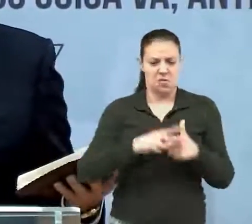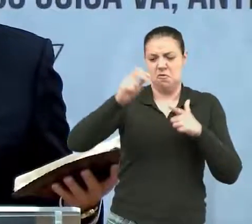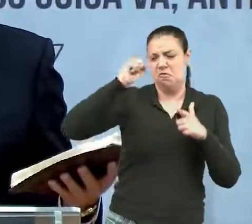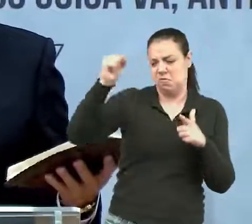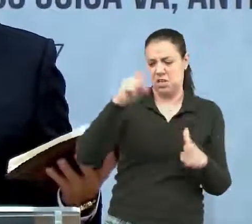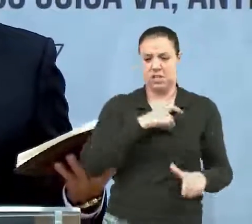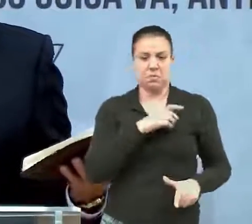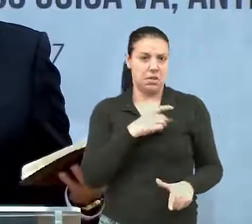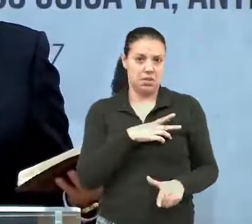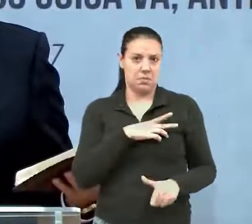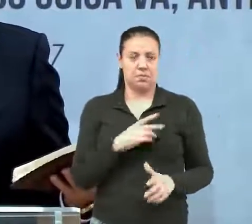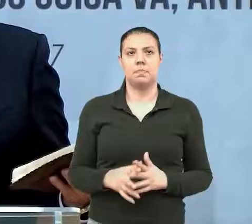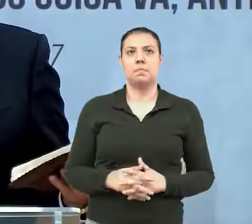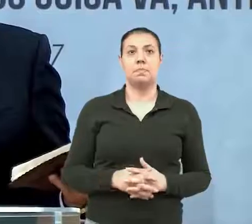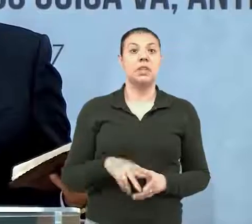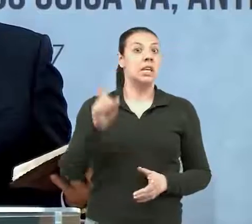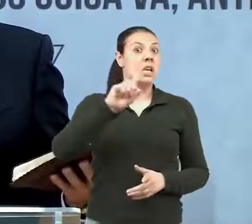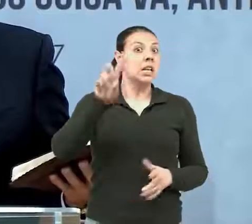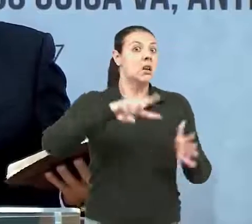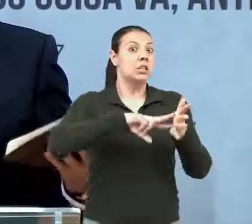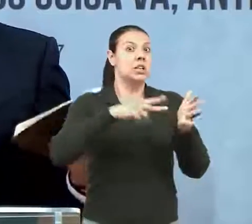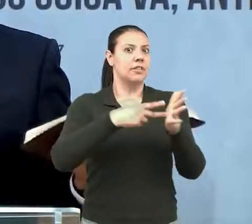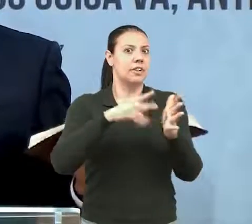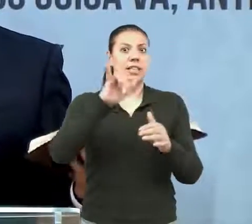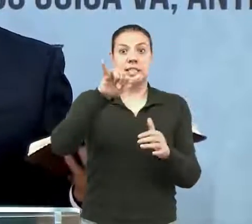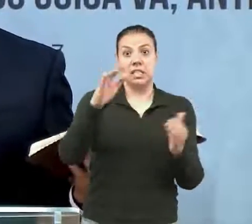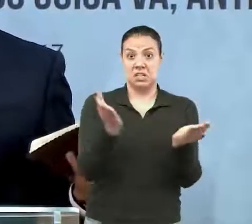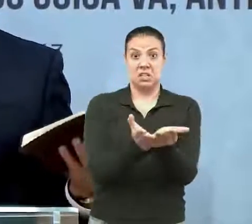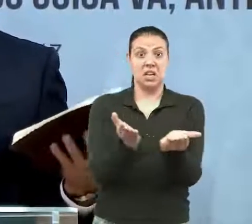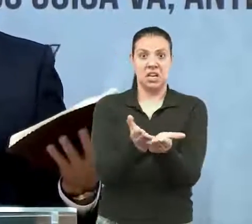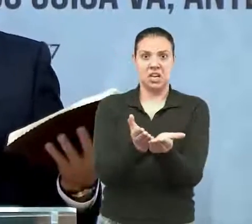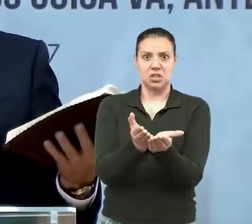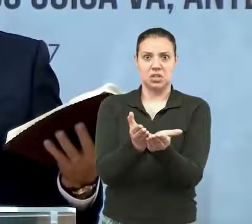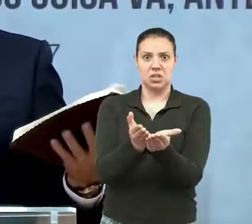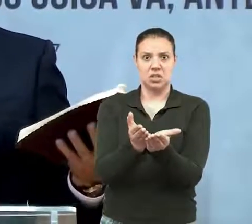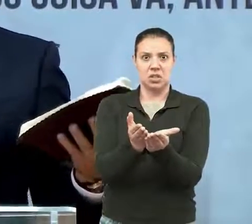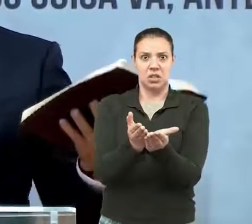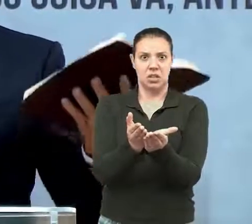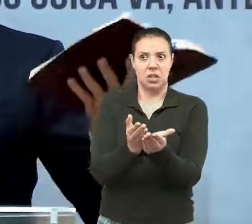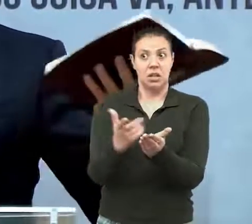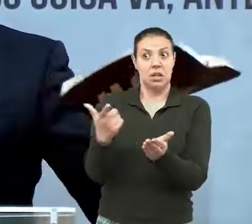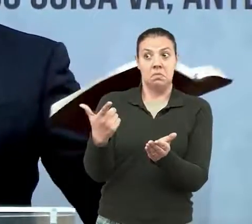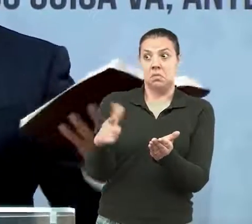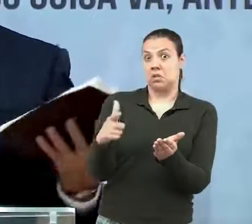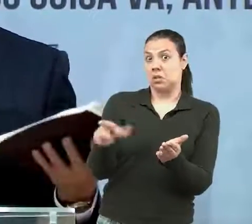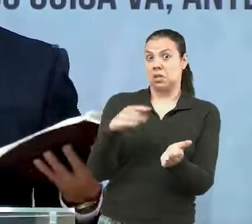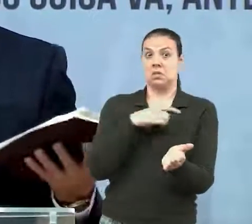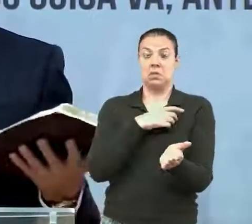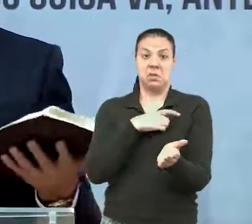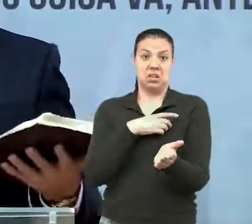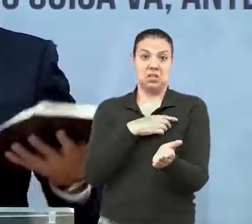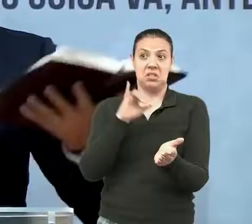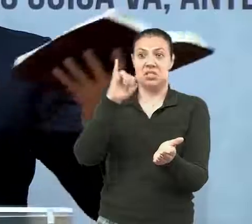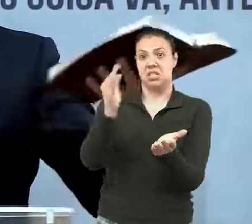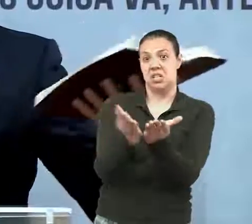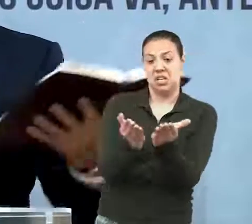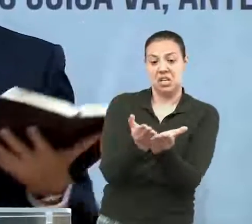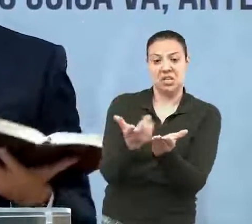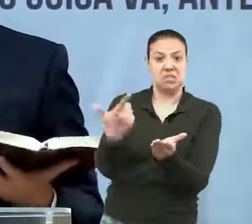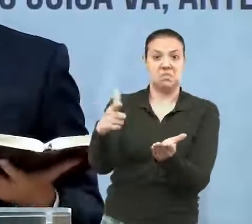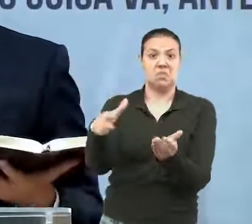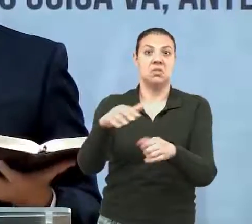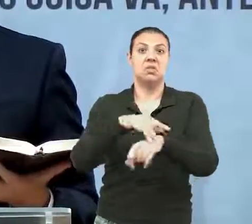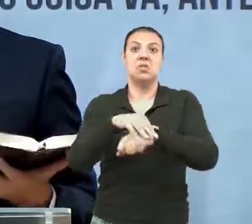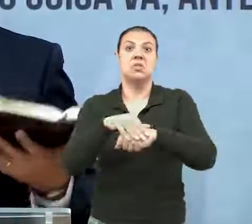um crente, está blindado. Essa teologia de que se você é crente, você não vai ter doença, se você é crente, você não vai